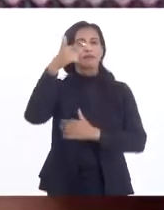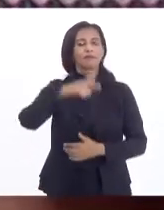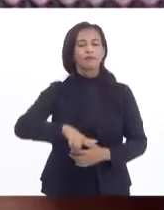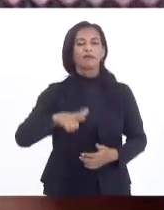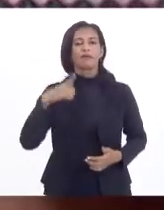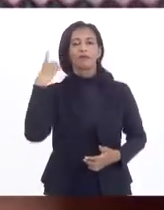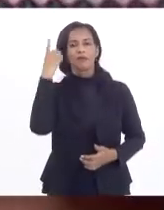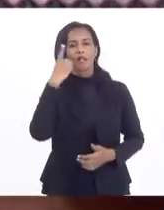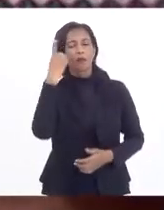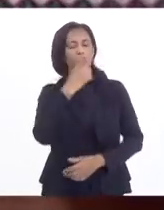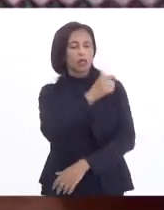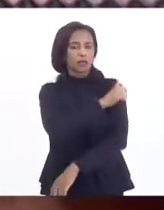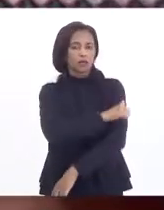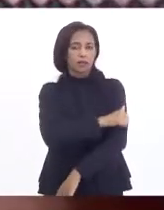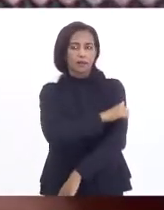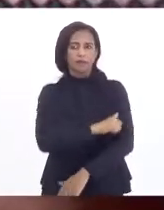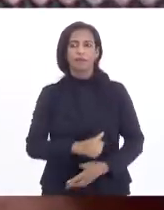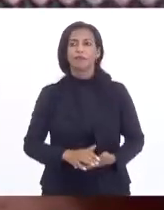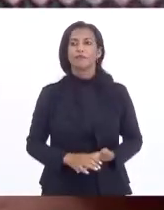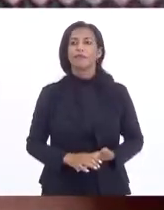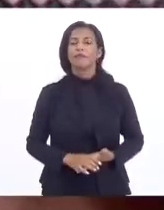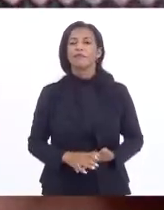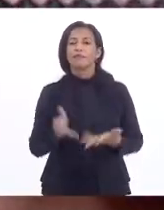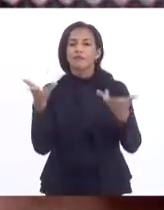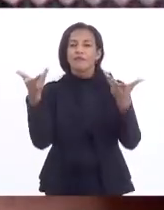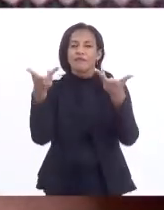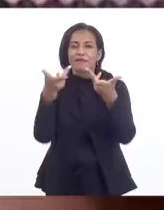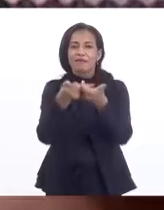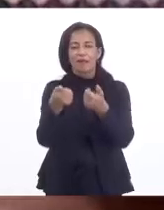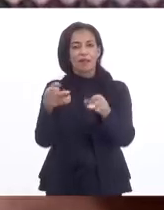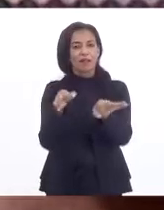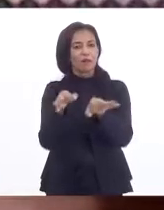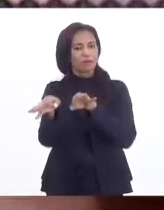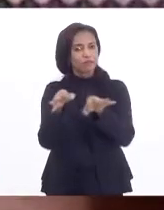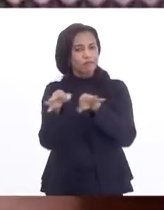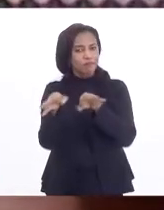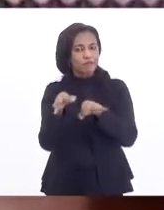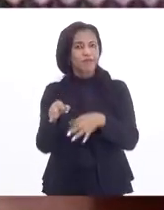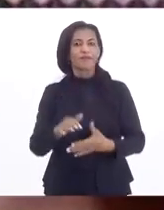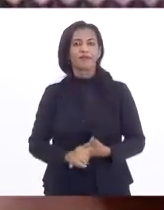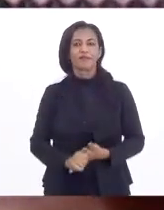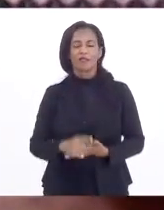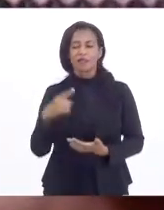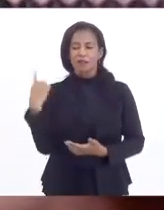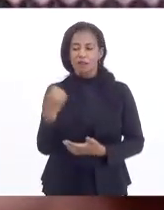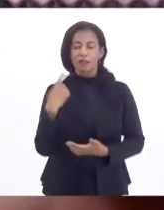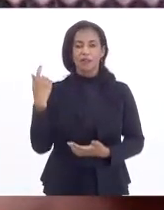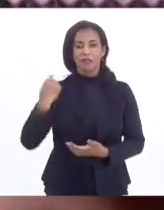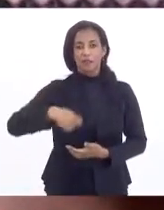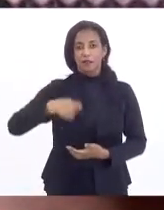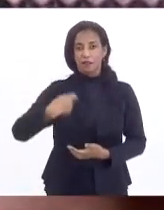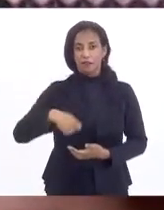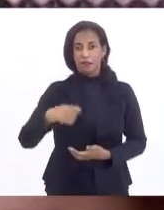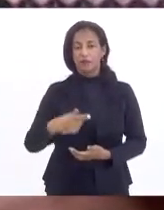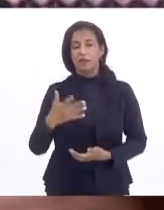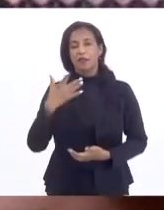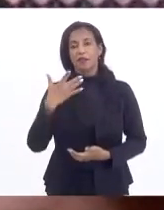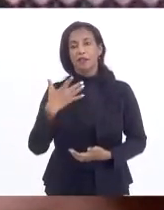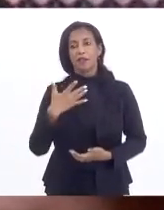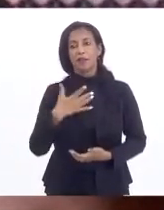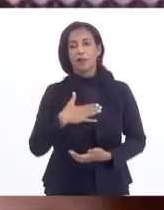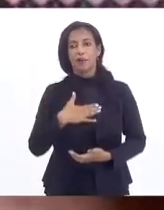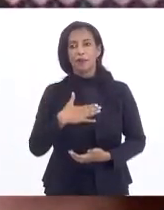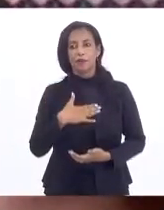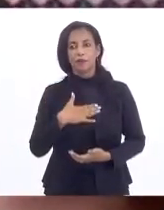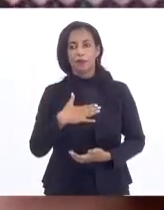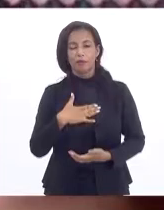deputada enfermeira Rejane pelo belíssimo projeto. A gente precisa, presidente, aí eu